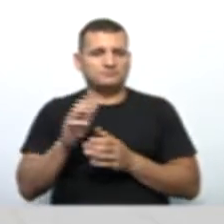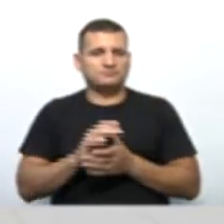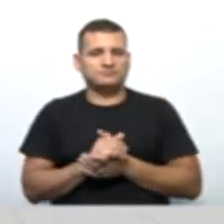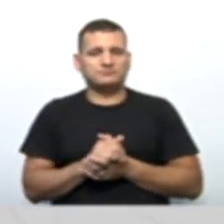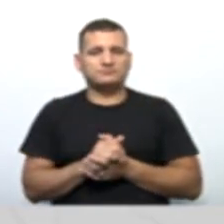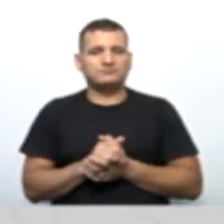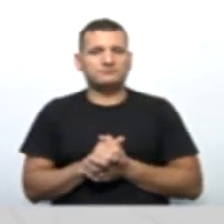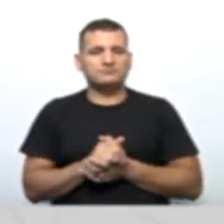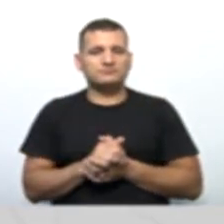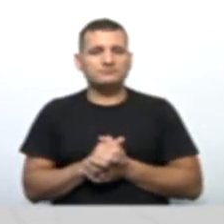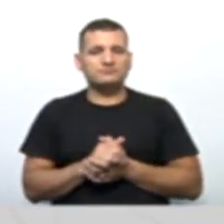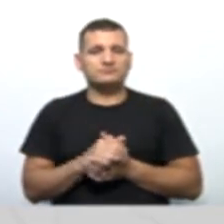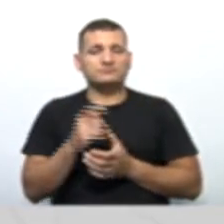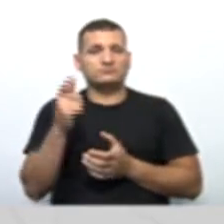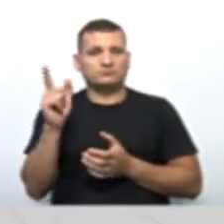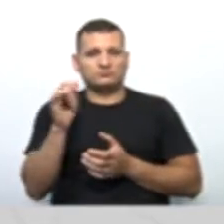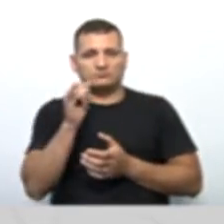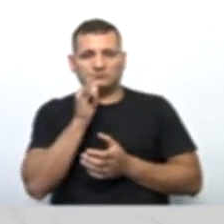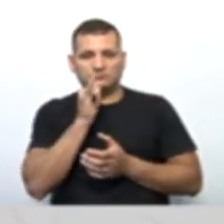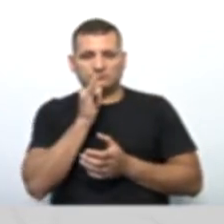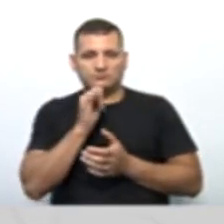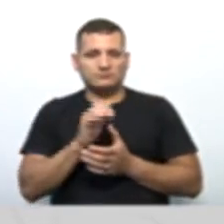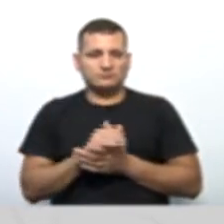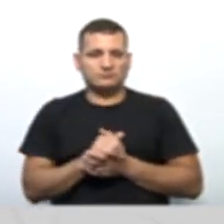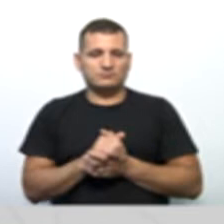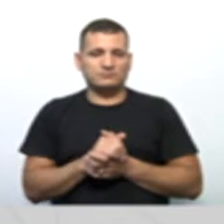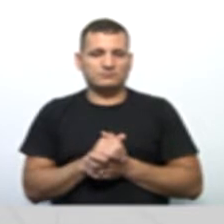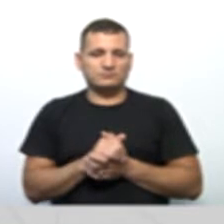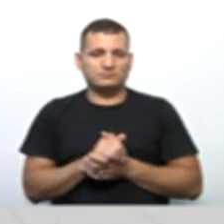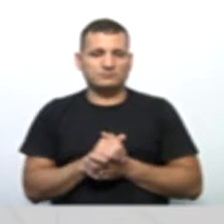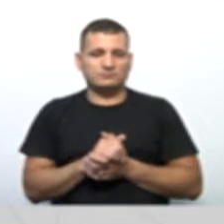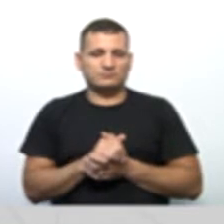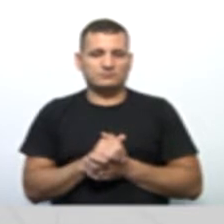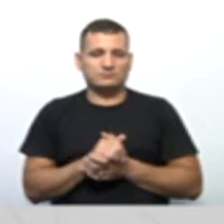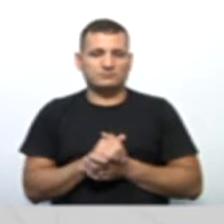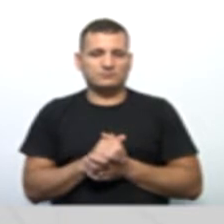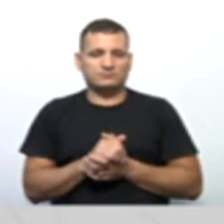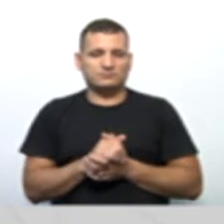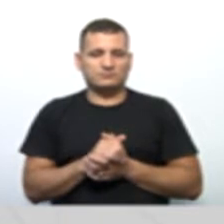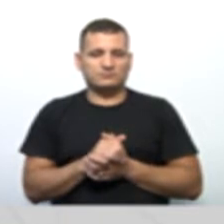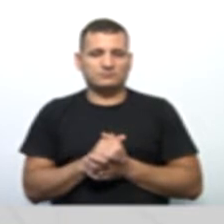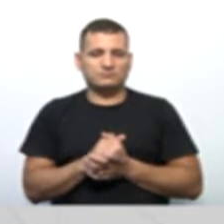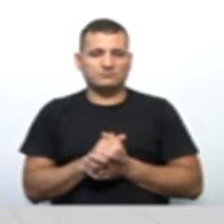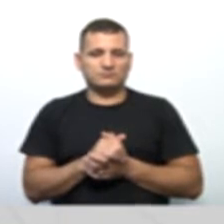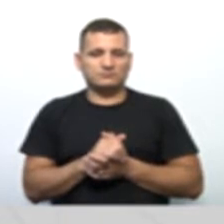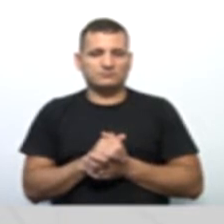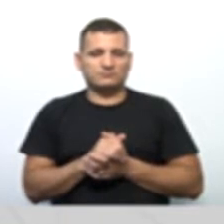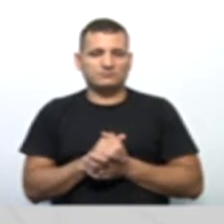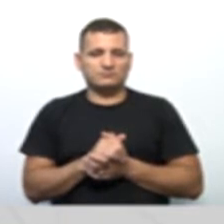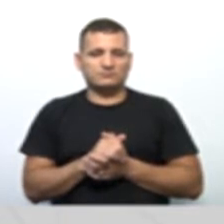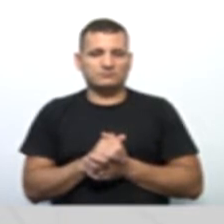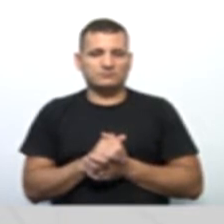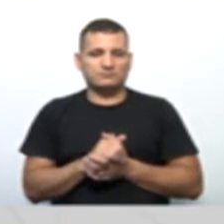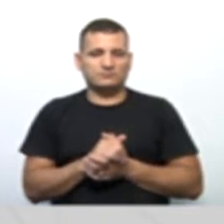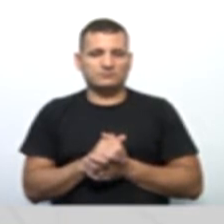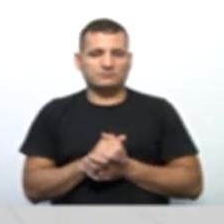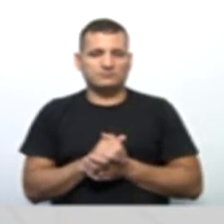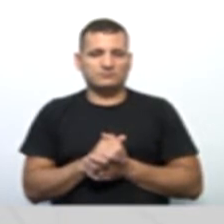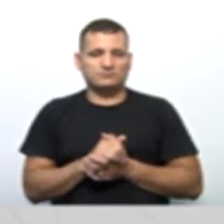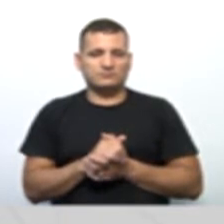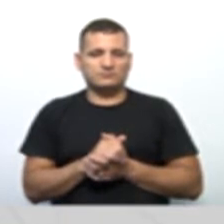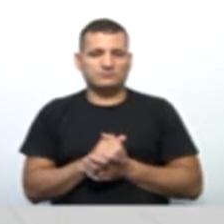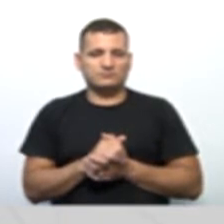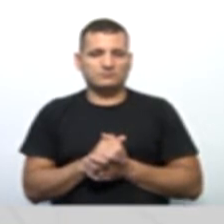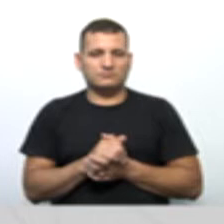outros exemplos aqui ó esse aqui já é diferenciado tem aqui nessa parte aqui ó tem